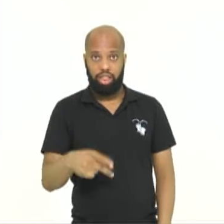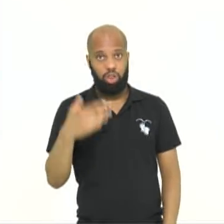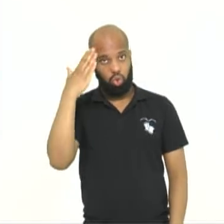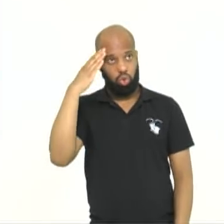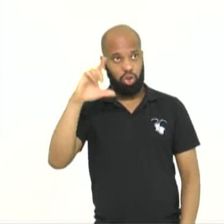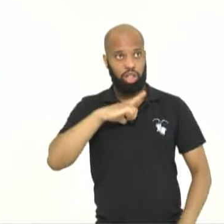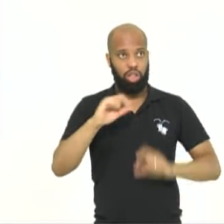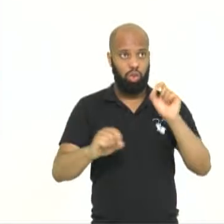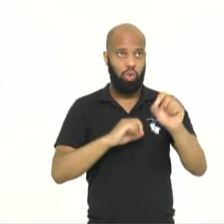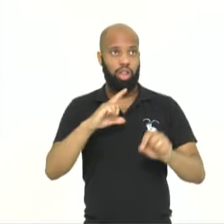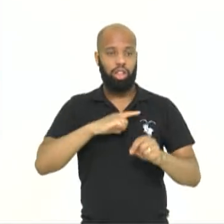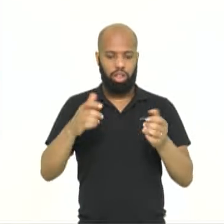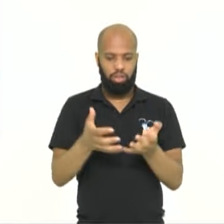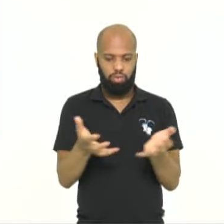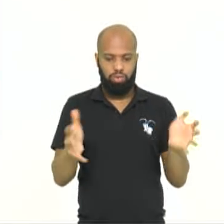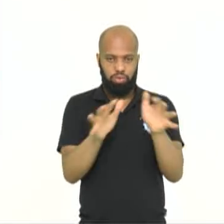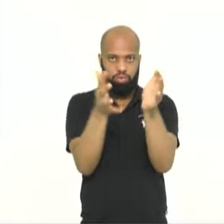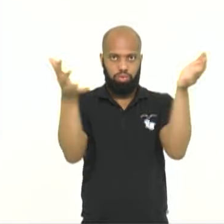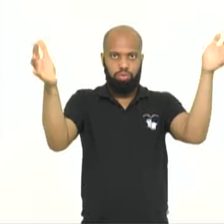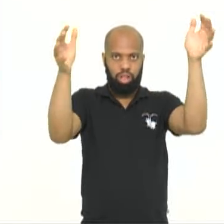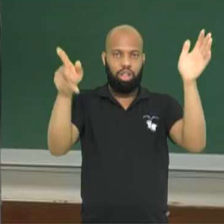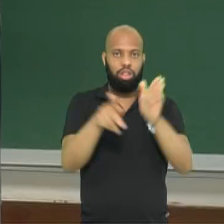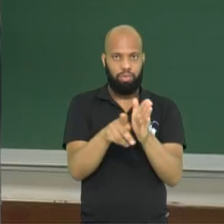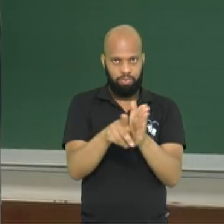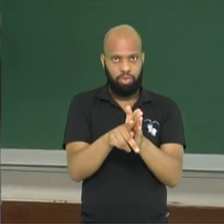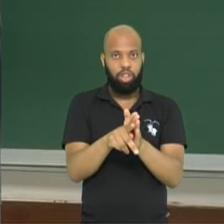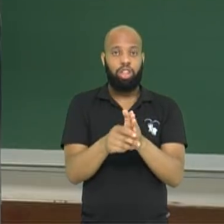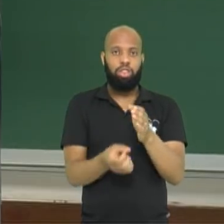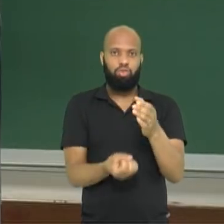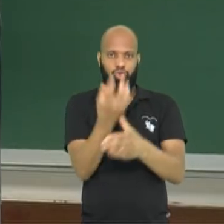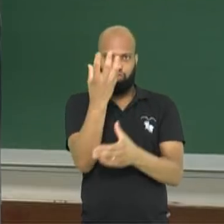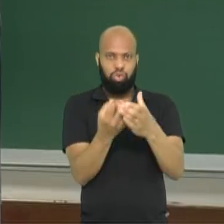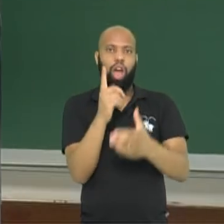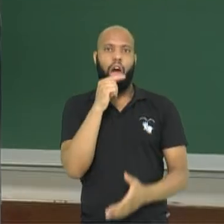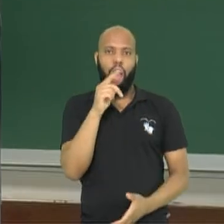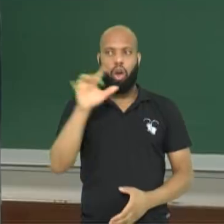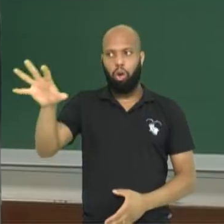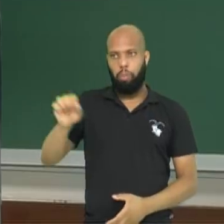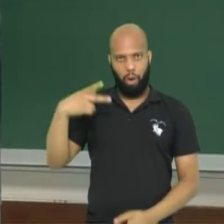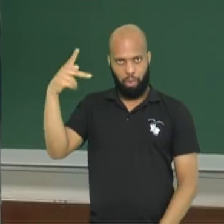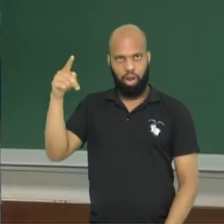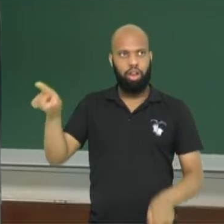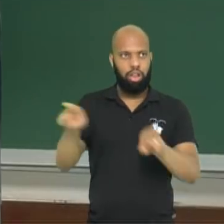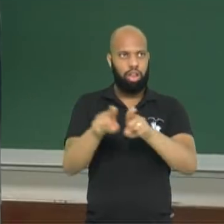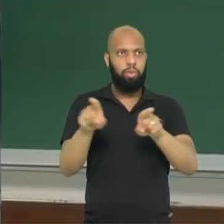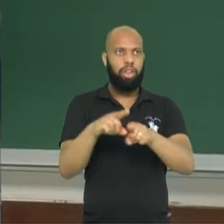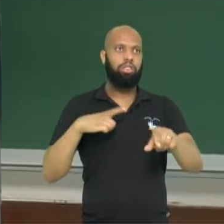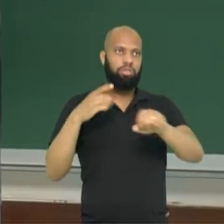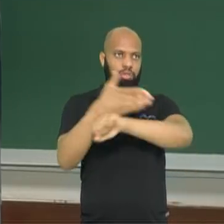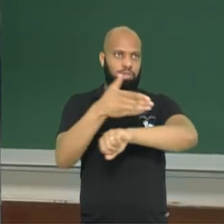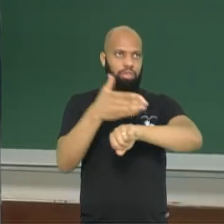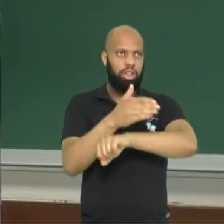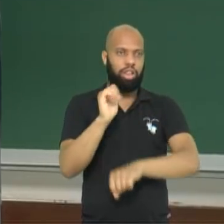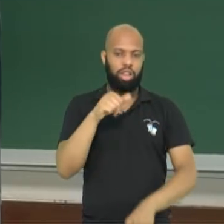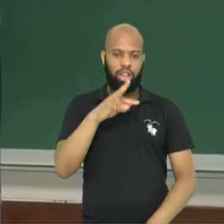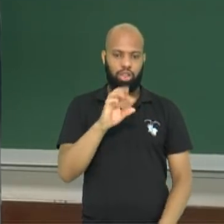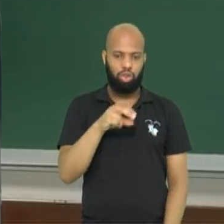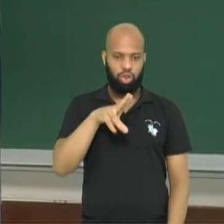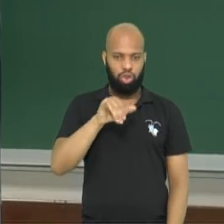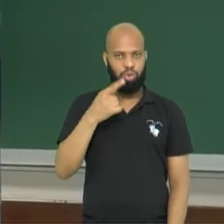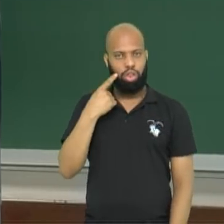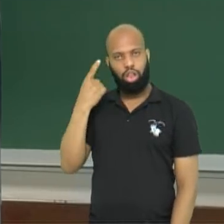com destaque ao reservatório do Alto São Francisco, né, construção histórica, e a participação do Antônio Pereira